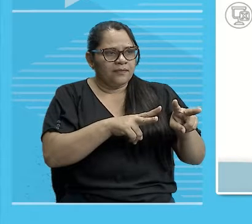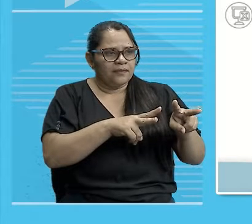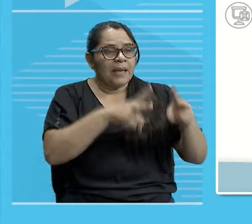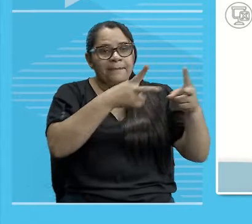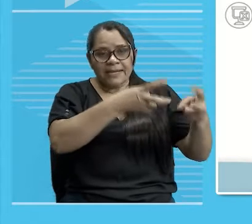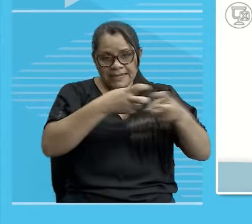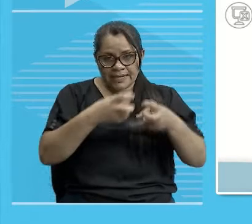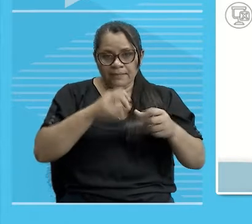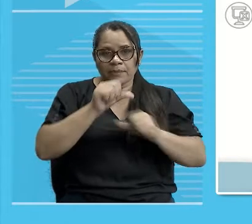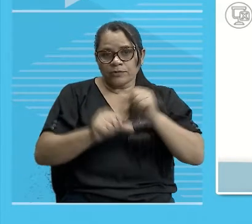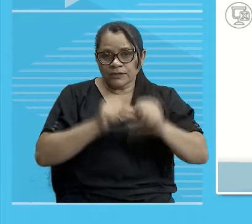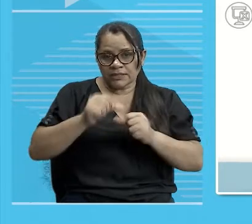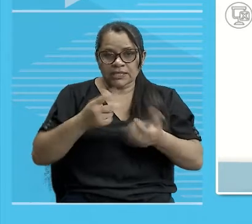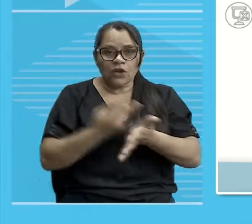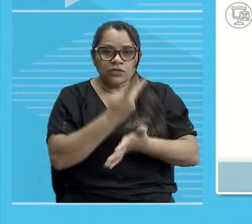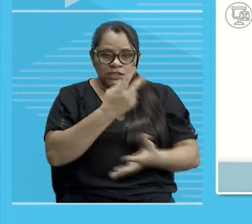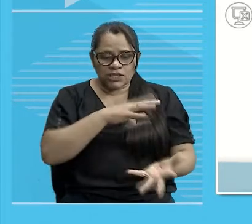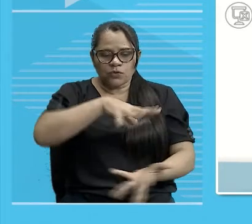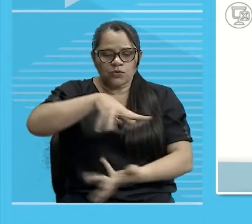Olha só essa